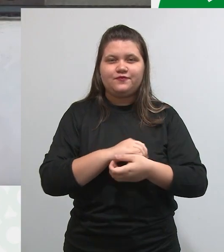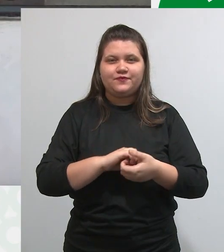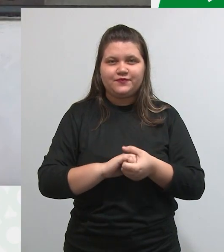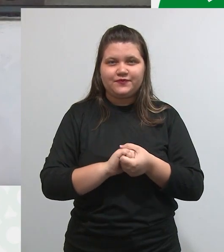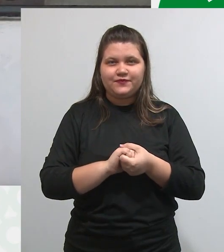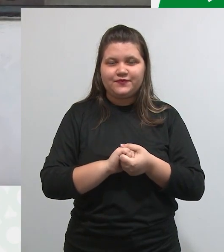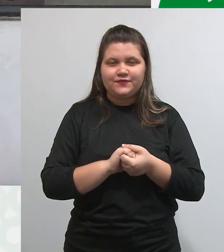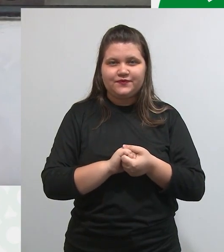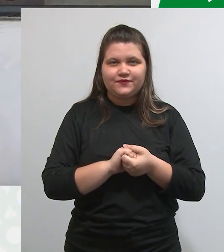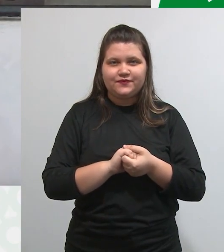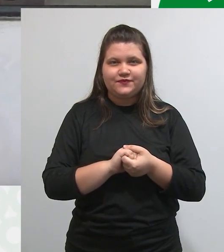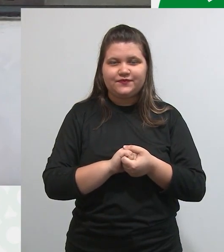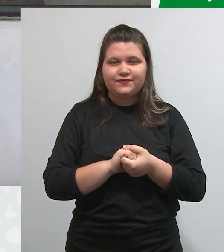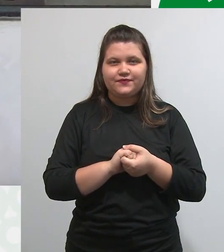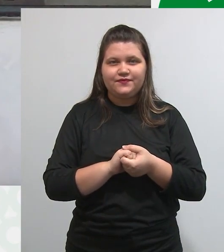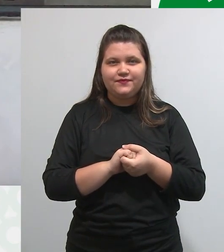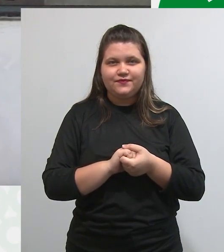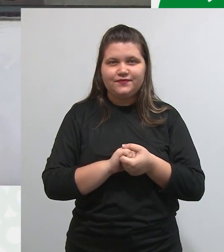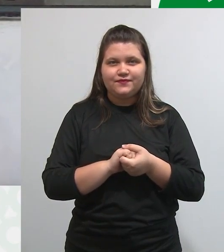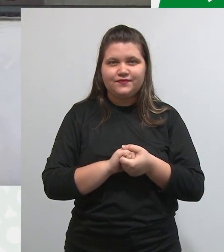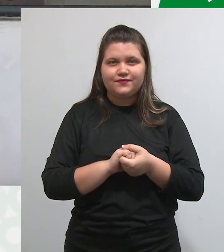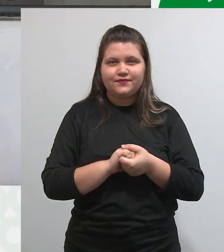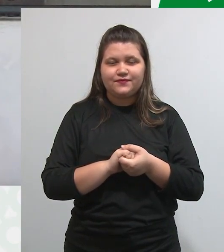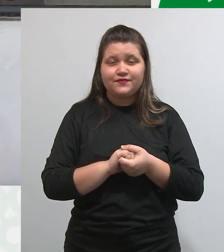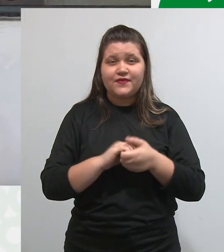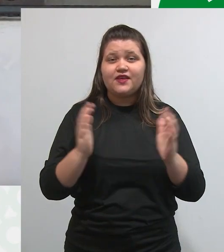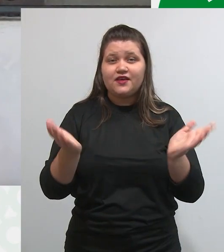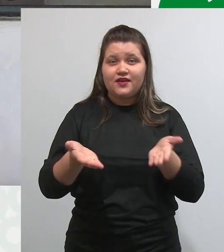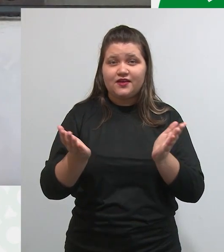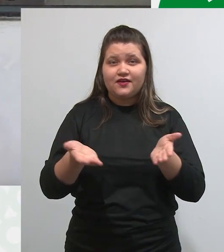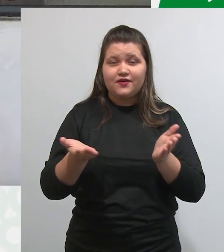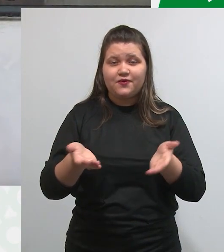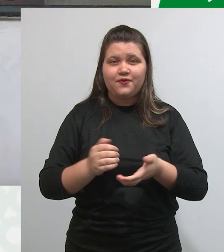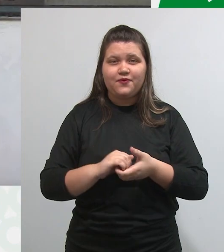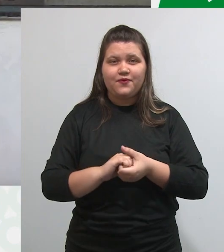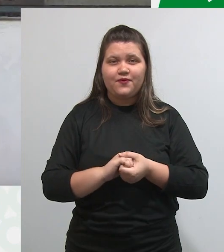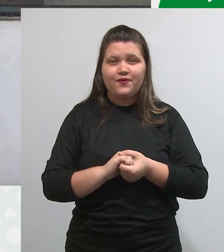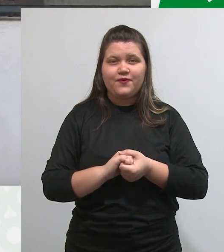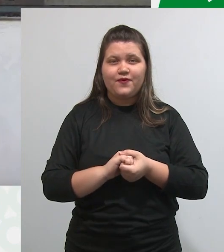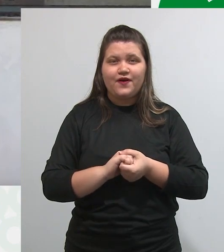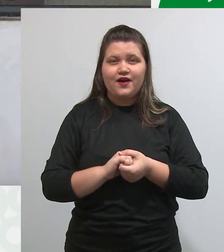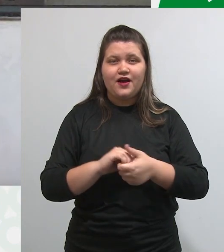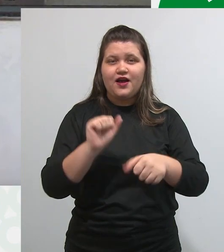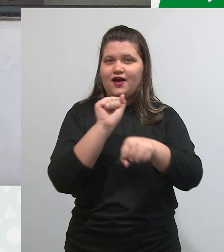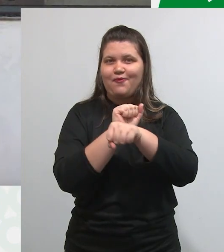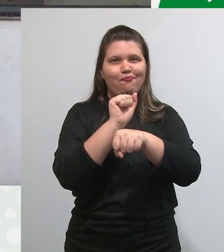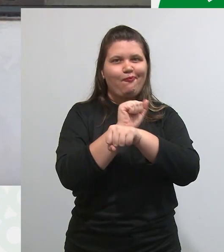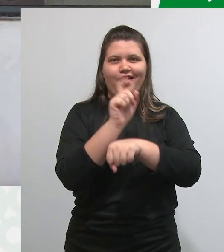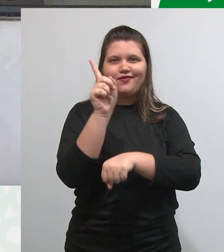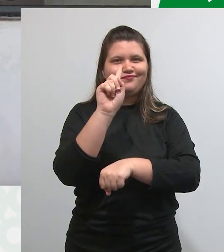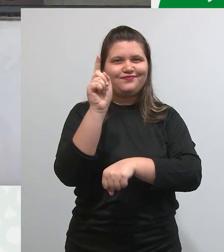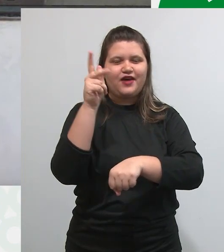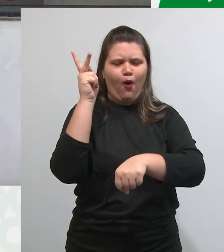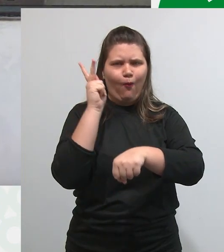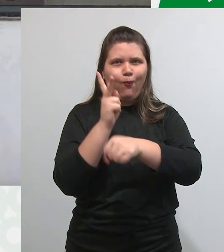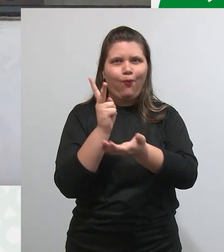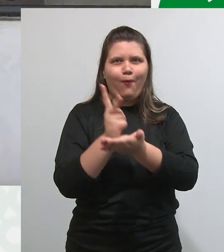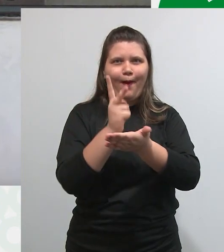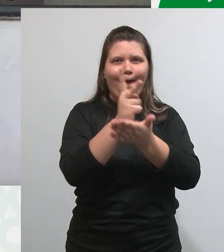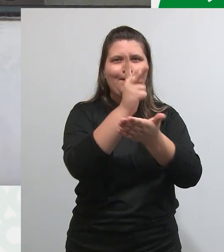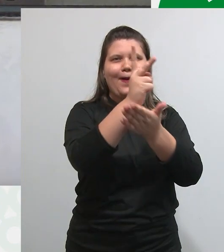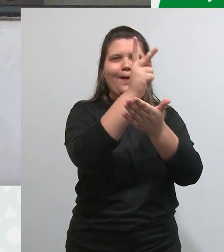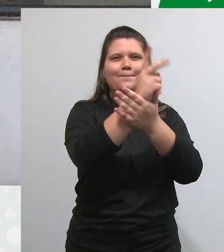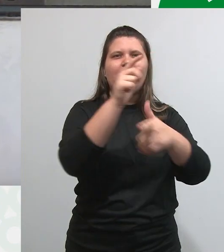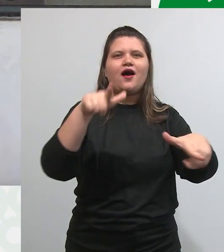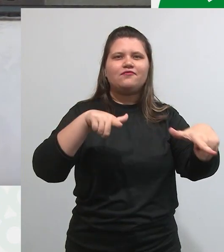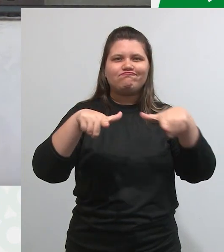e fiz letras libras. E agora não parei e continuo trabalhando,